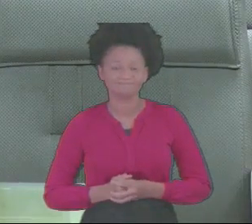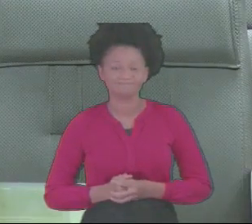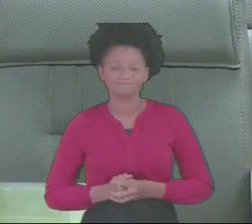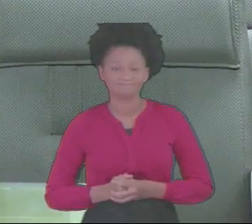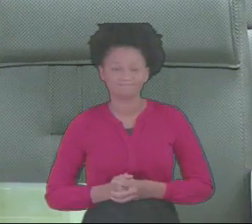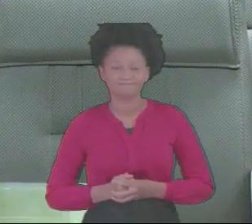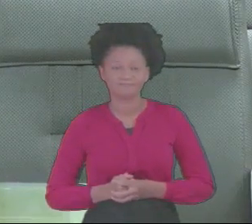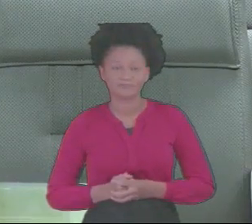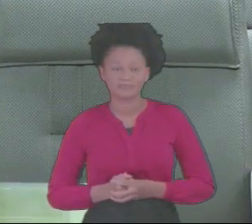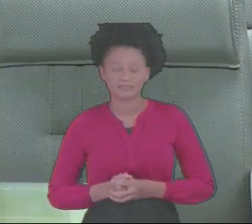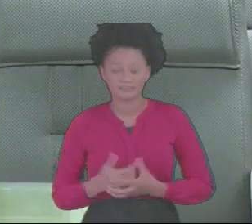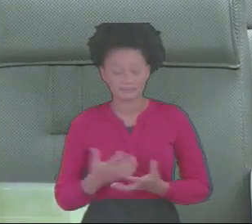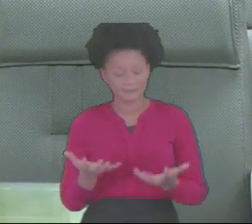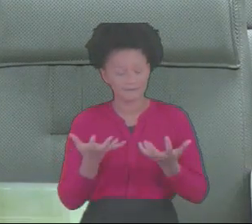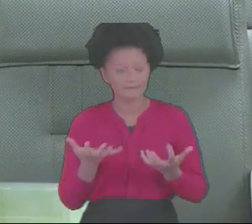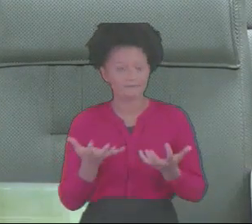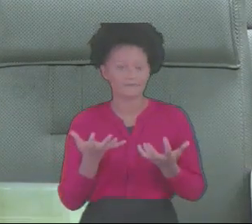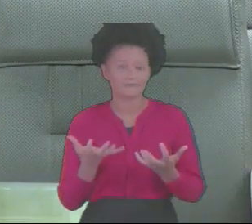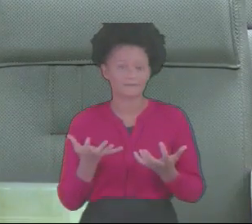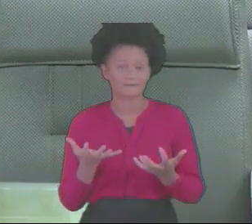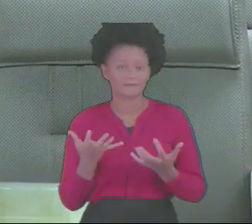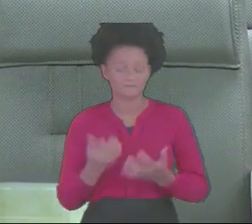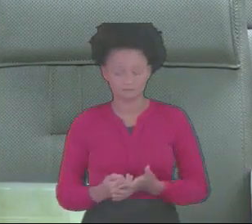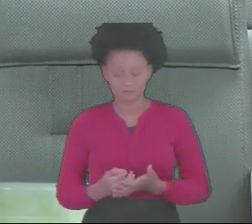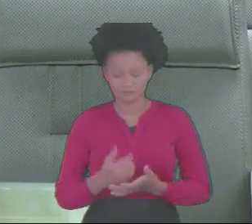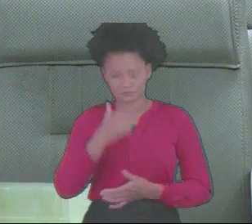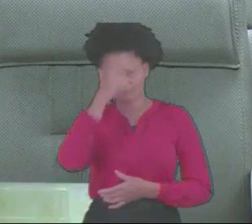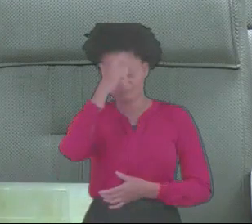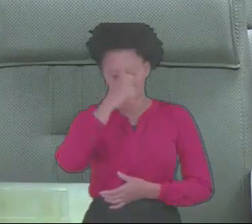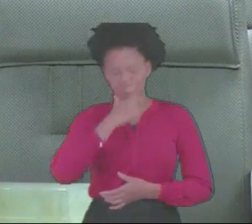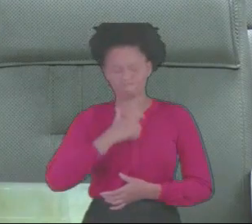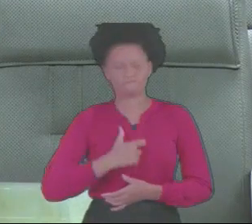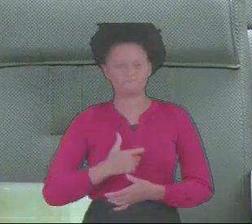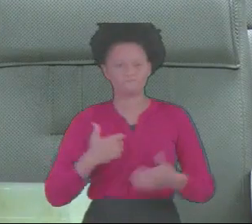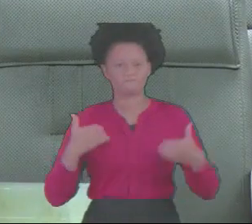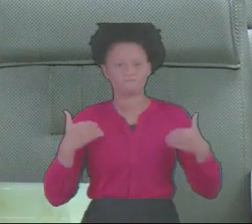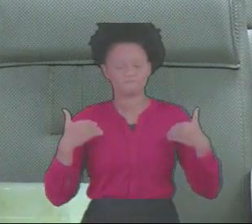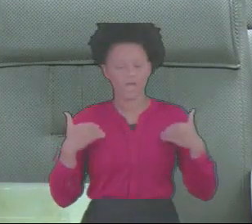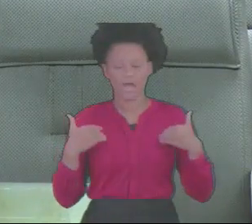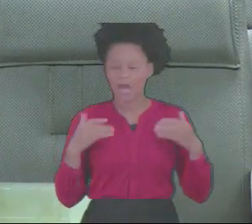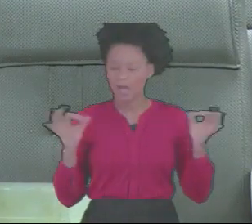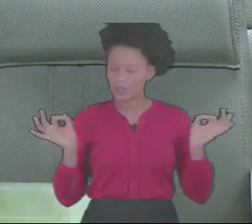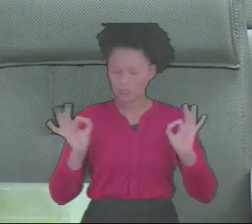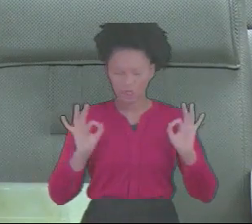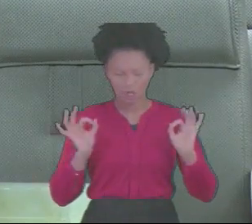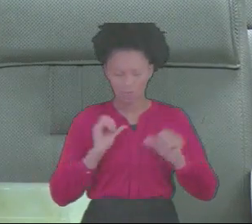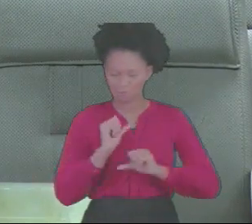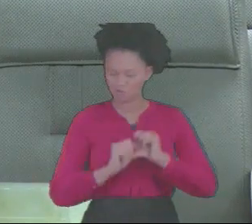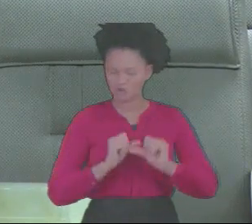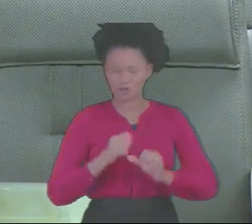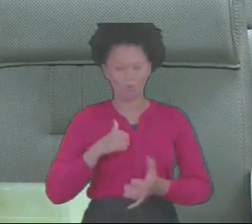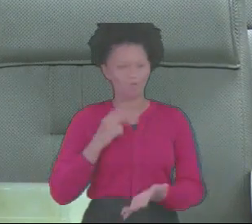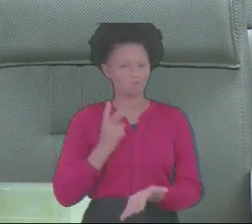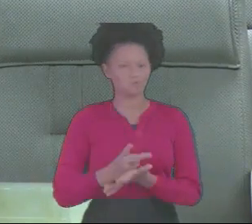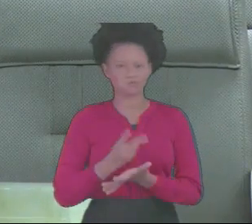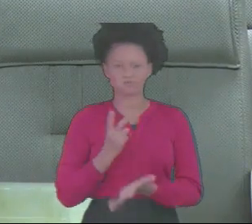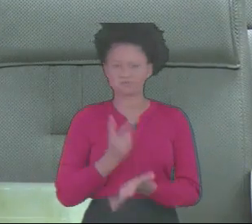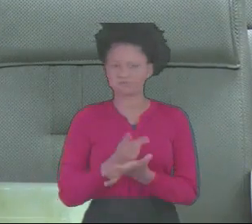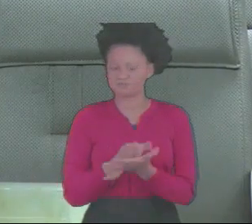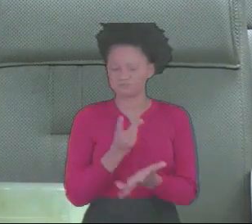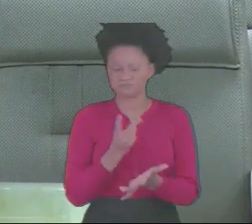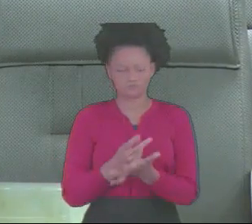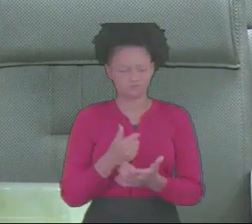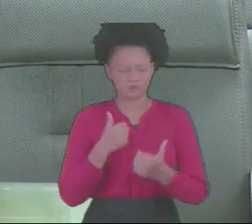o que você estabelecer como algo e mexer viveu como alguém que